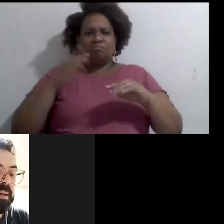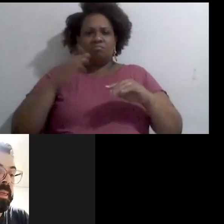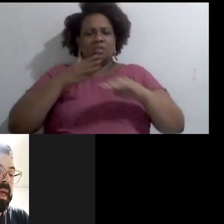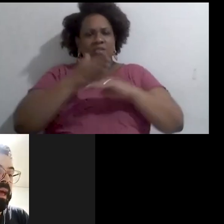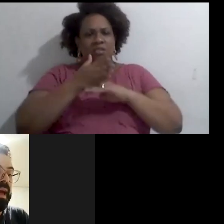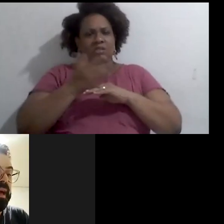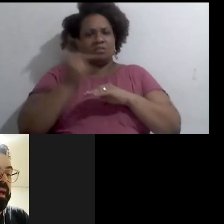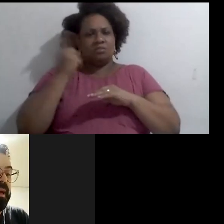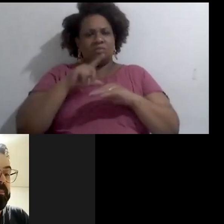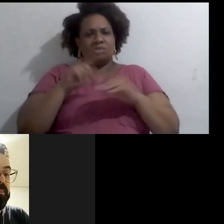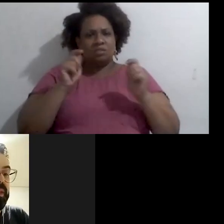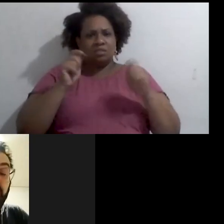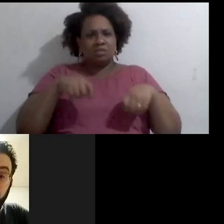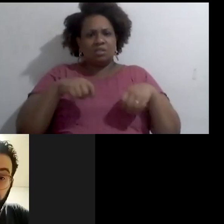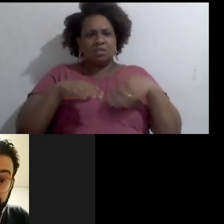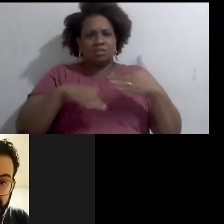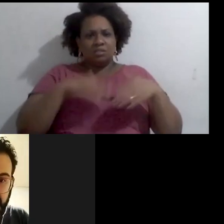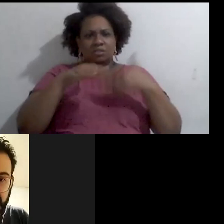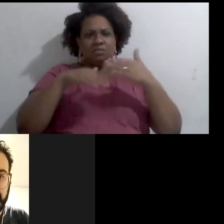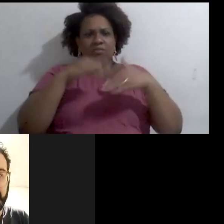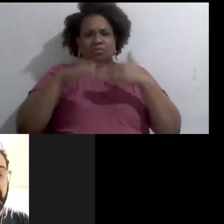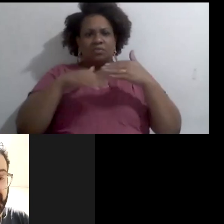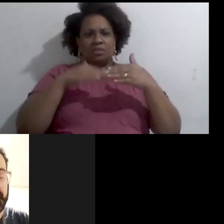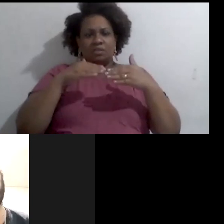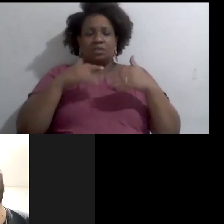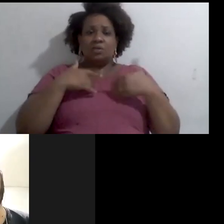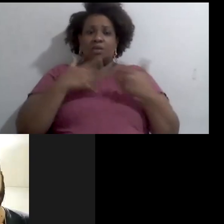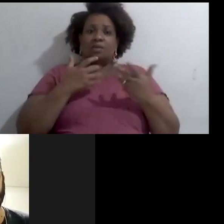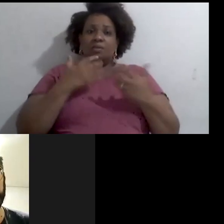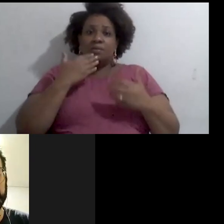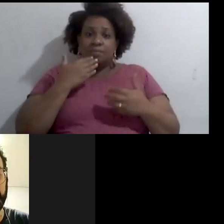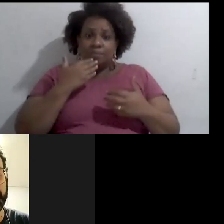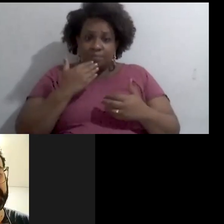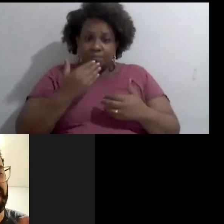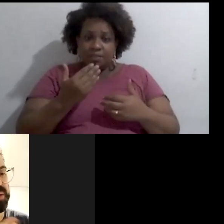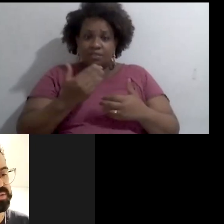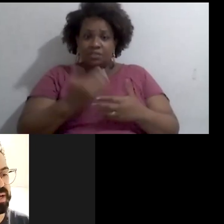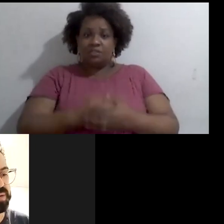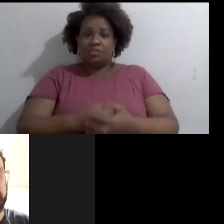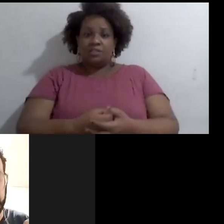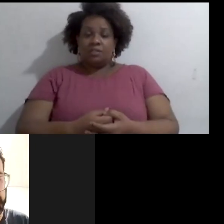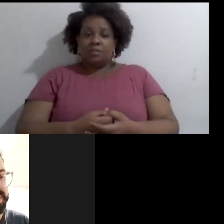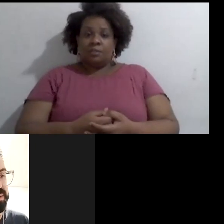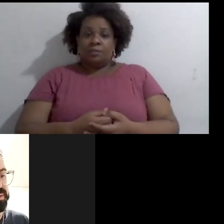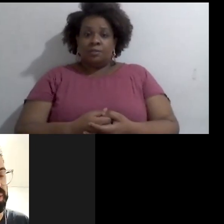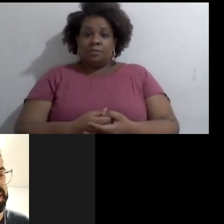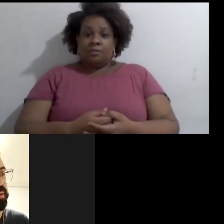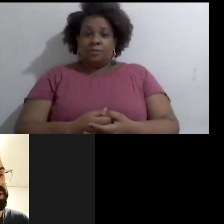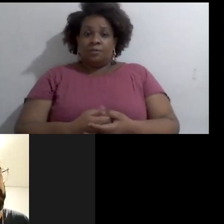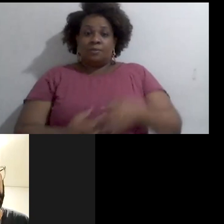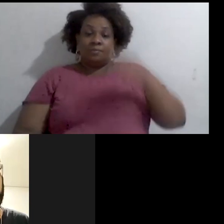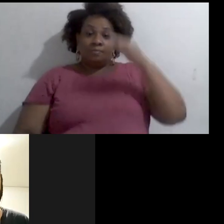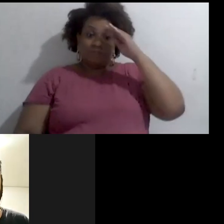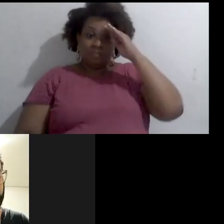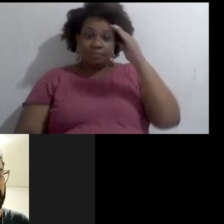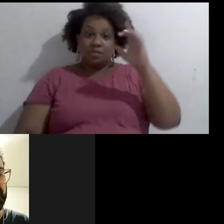desenvolver. Eu quero pedir que, principalmente aos diretores, aos coordenadores